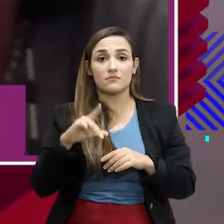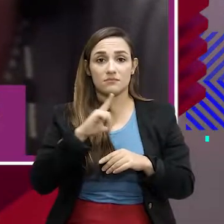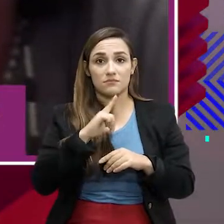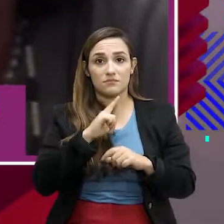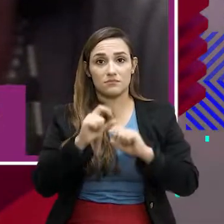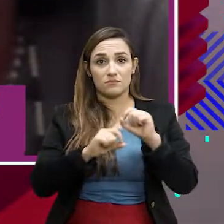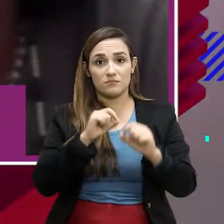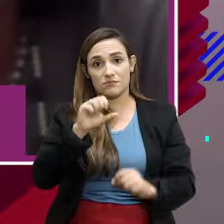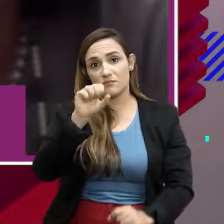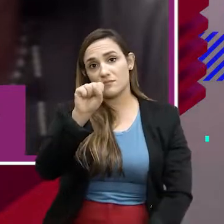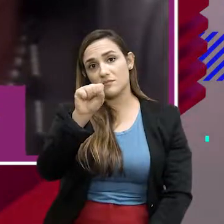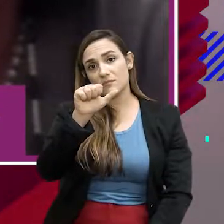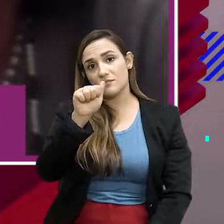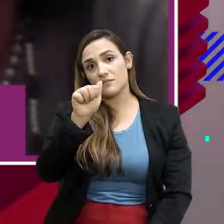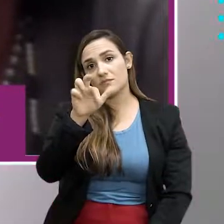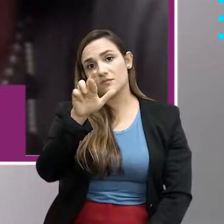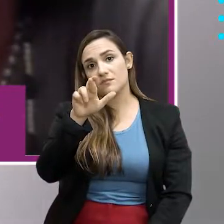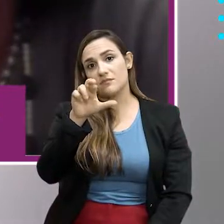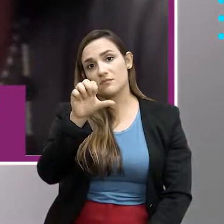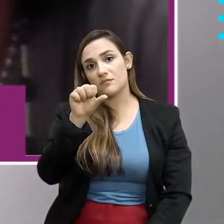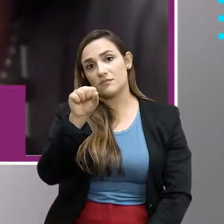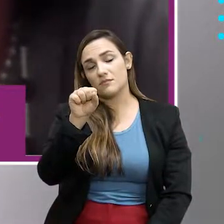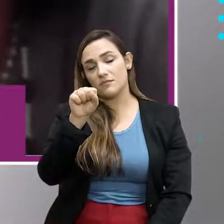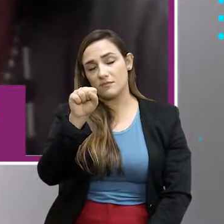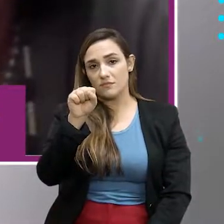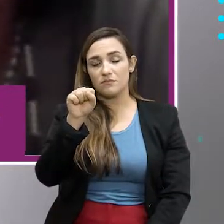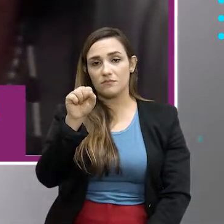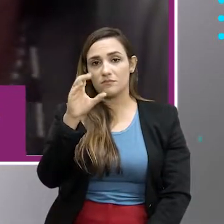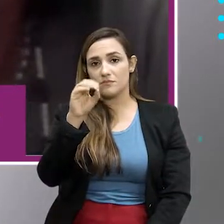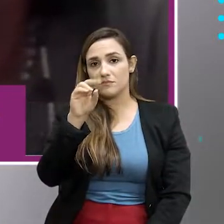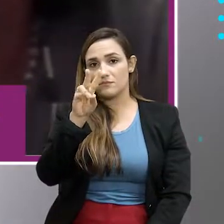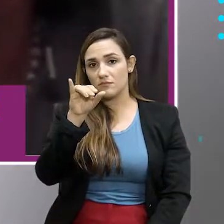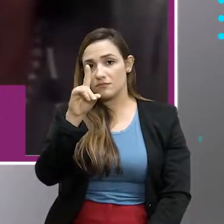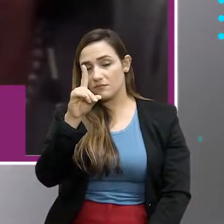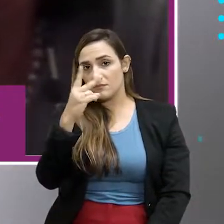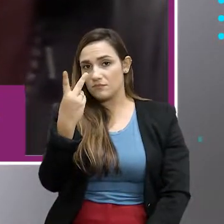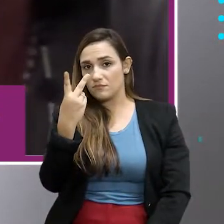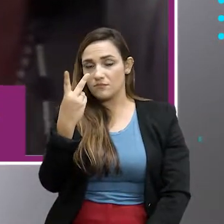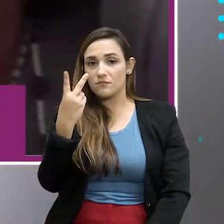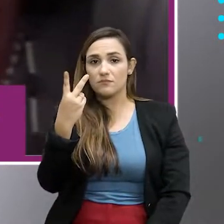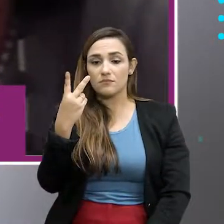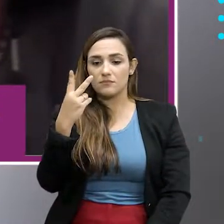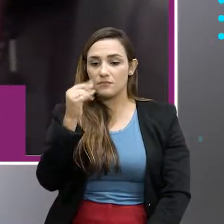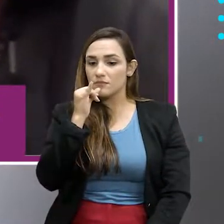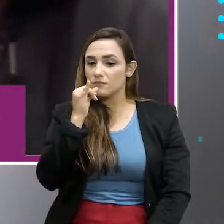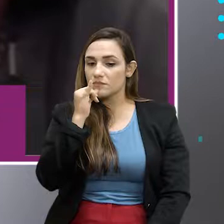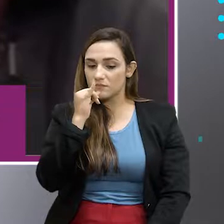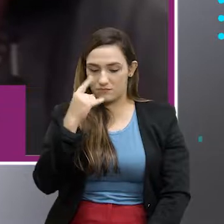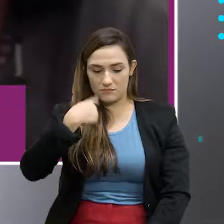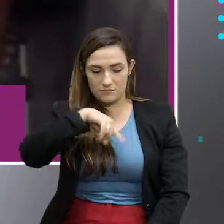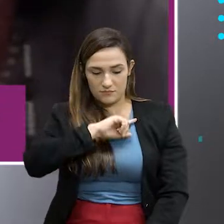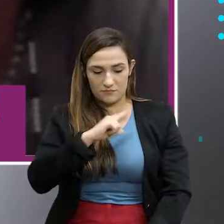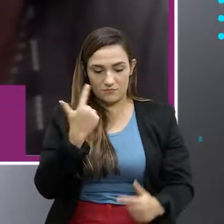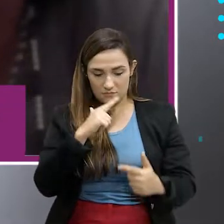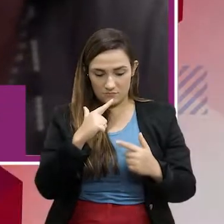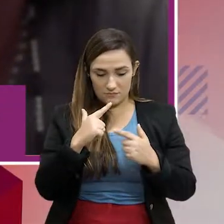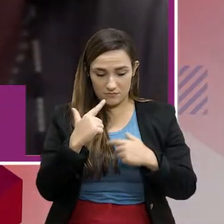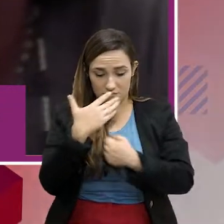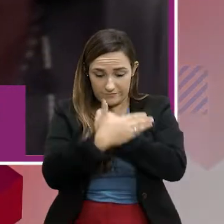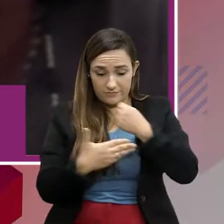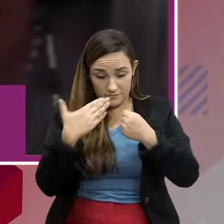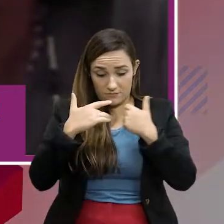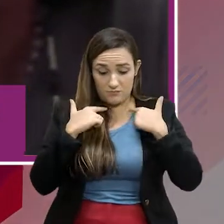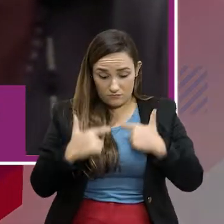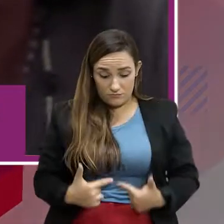perverso, inclusive, do SARS-CoV-2. Mesmo a imunidade causada pela doença natural, diferente